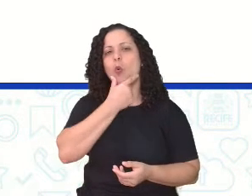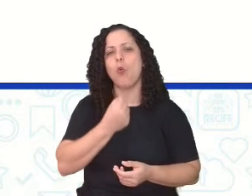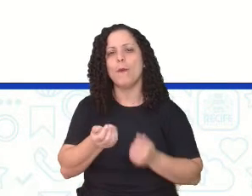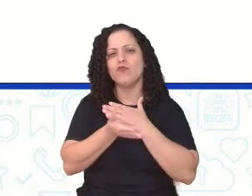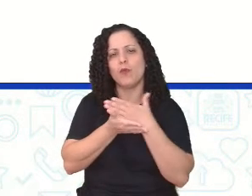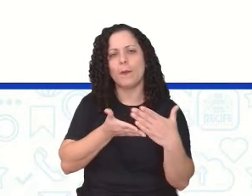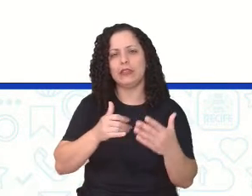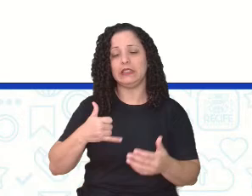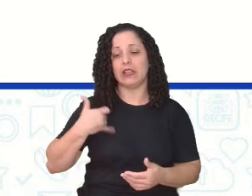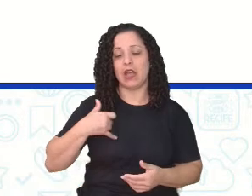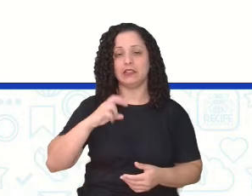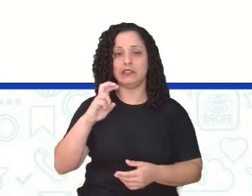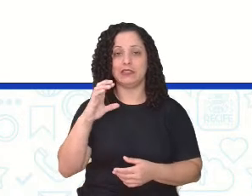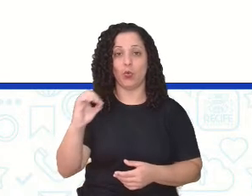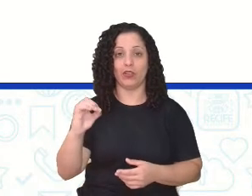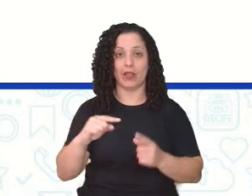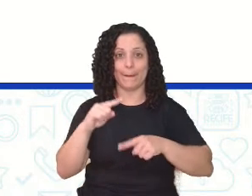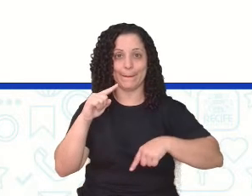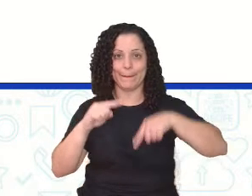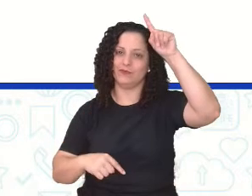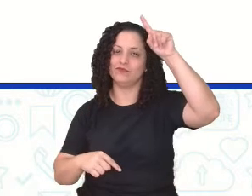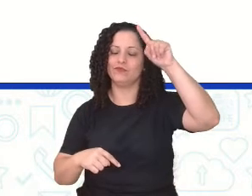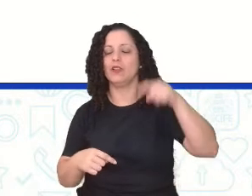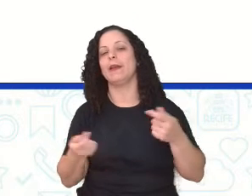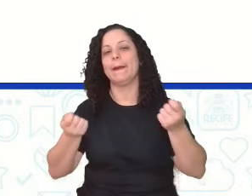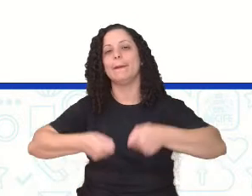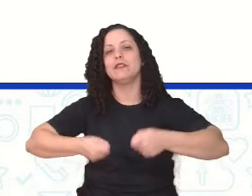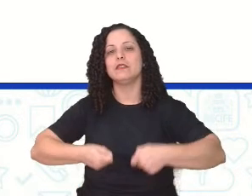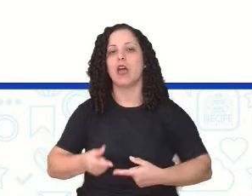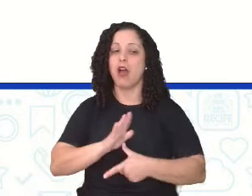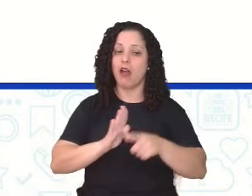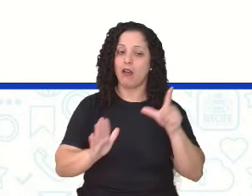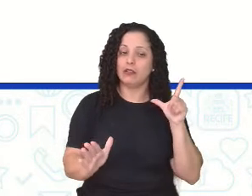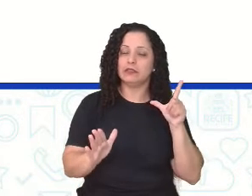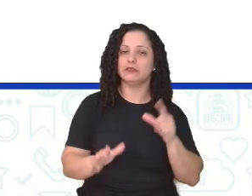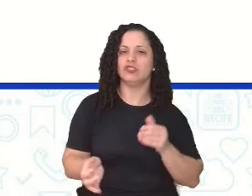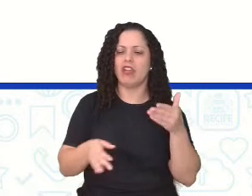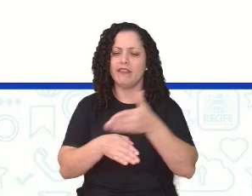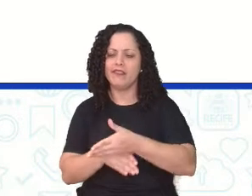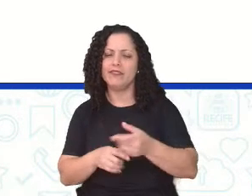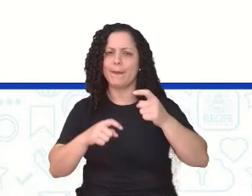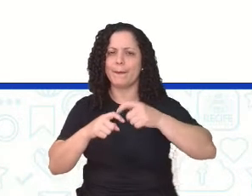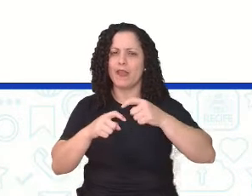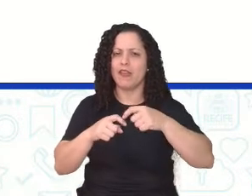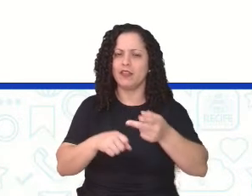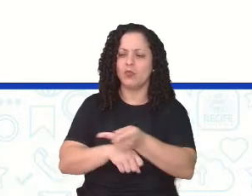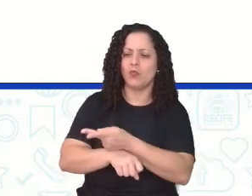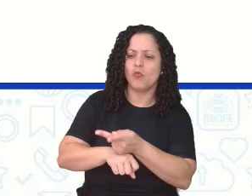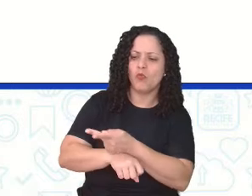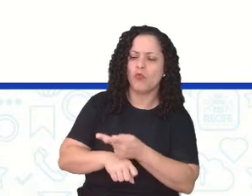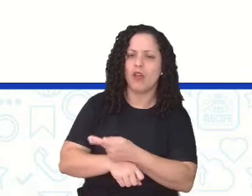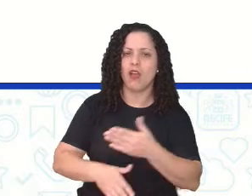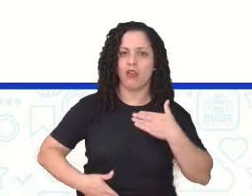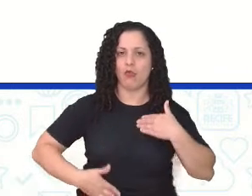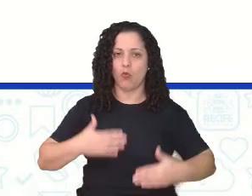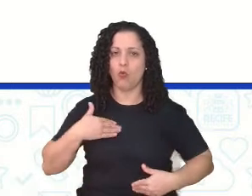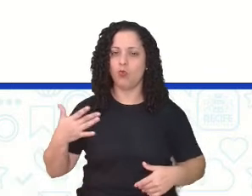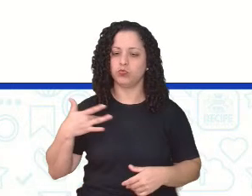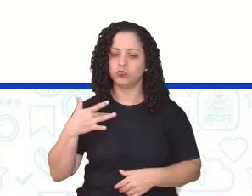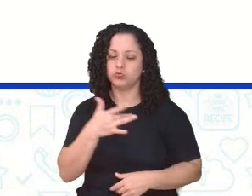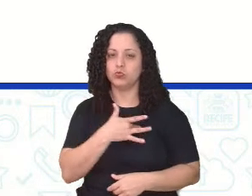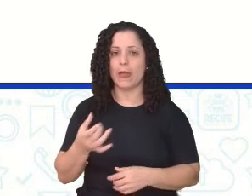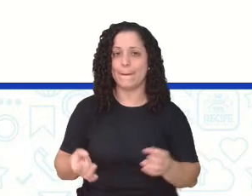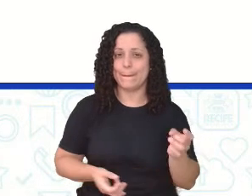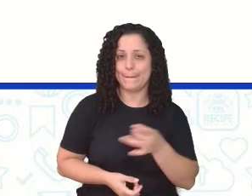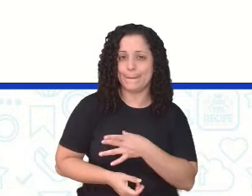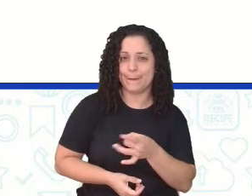50 anos, então é bom que o homem já vá vendo suas taxas, procurando um médico, né? Muitos têm medo do exame, mas